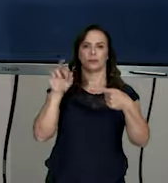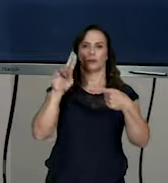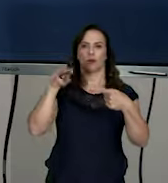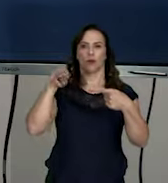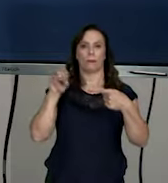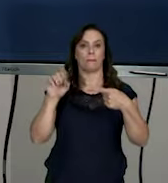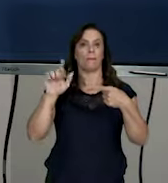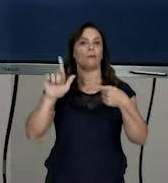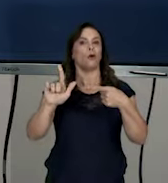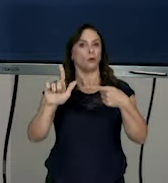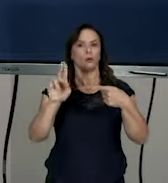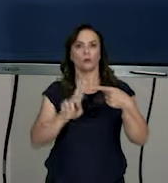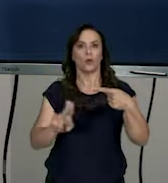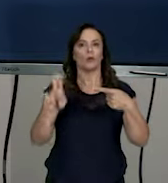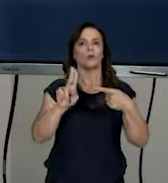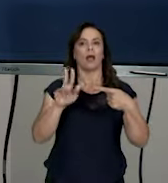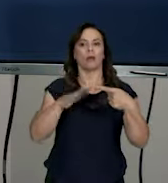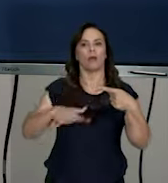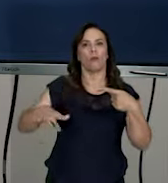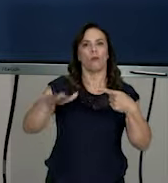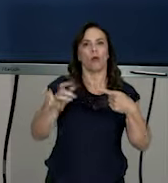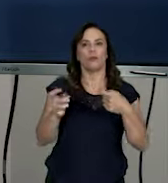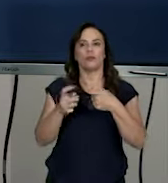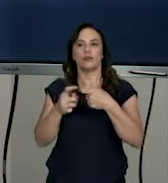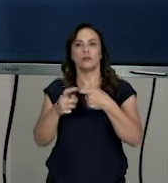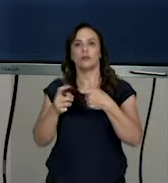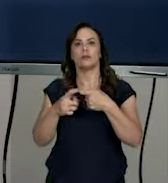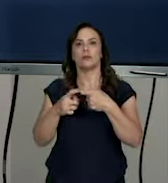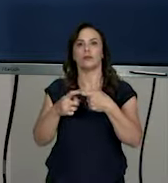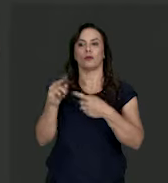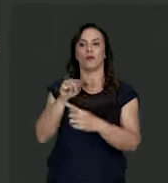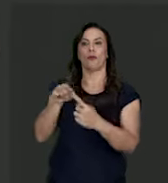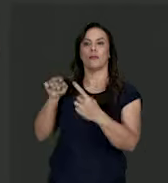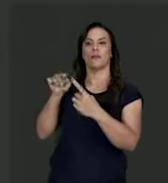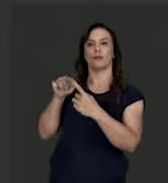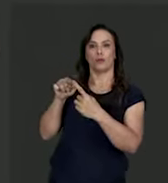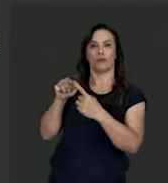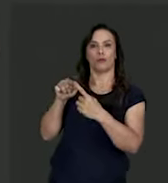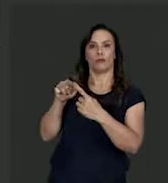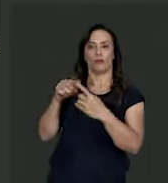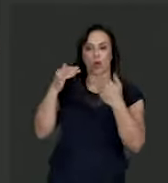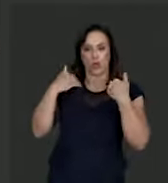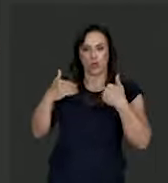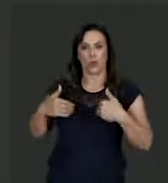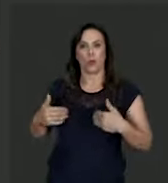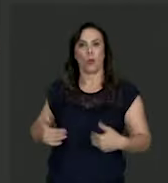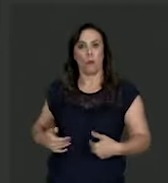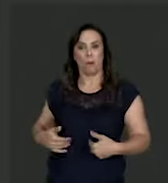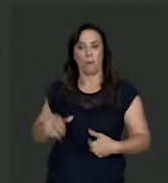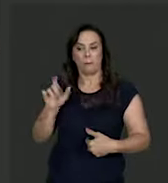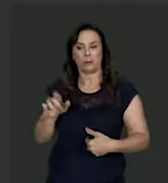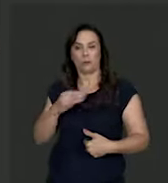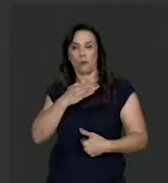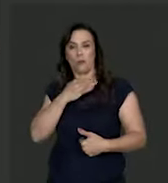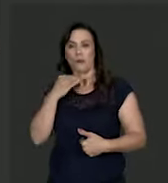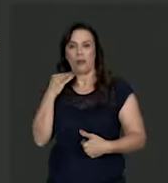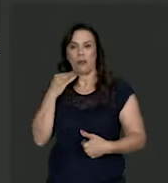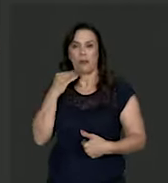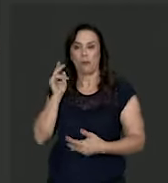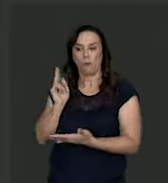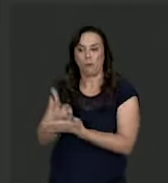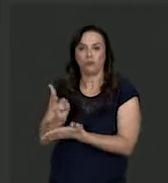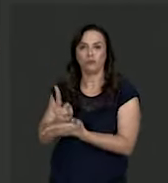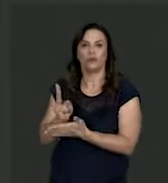com o propósito de conservar cadáveres. E trago também a acetona, que é uma